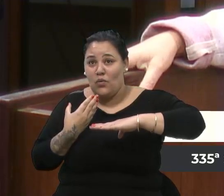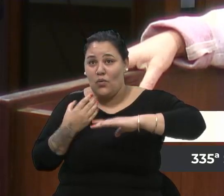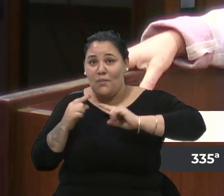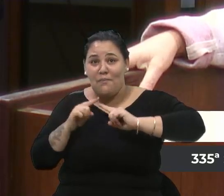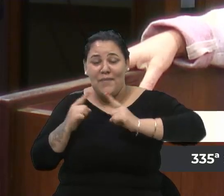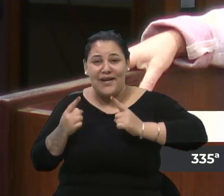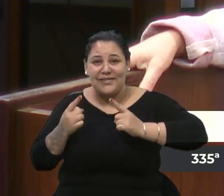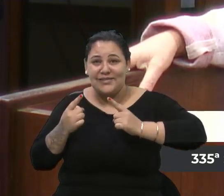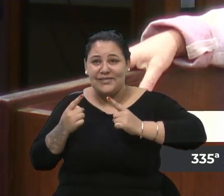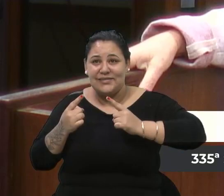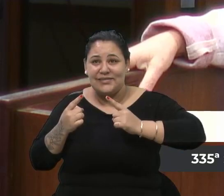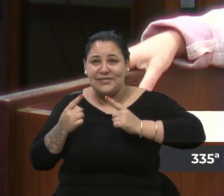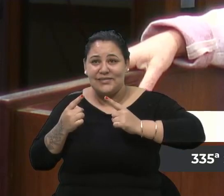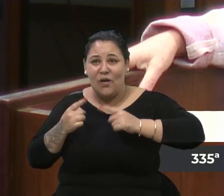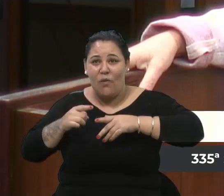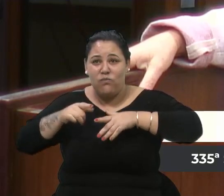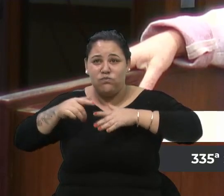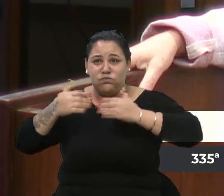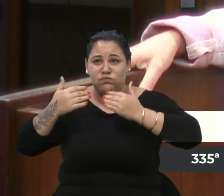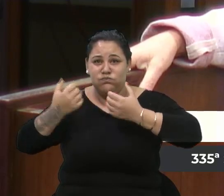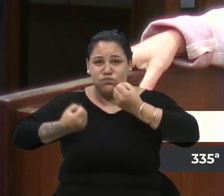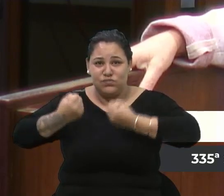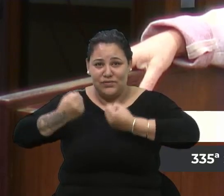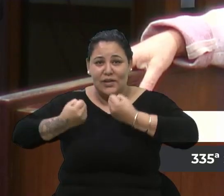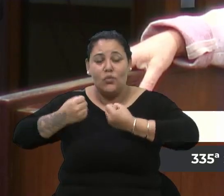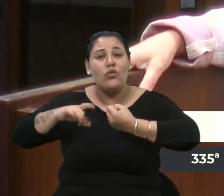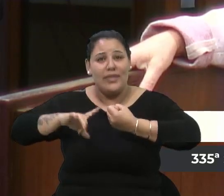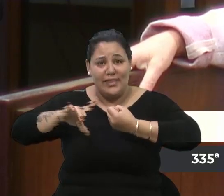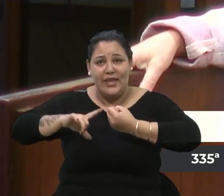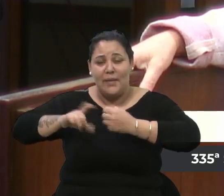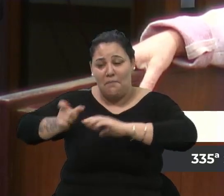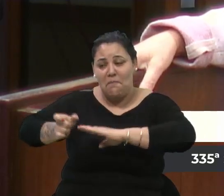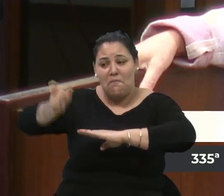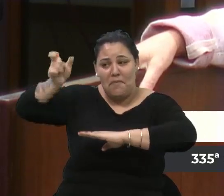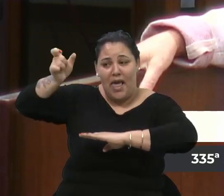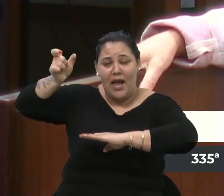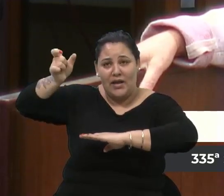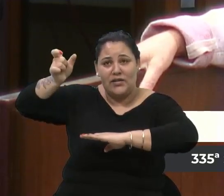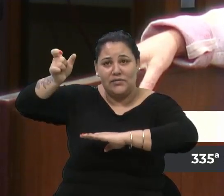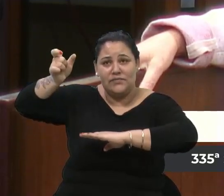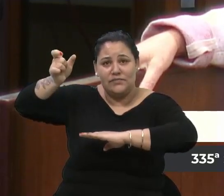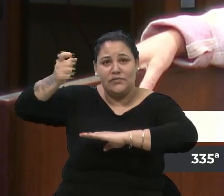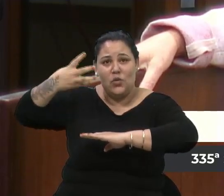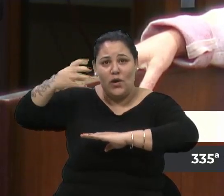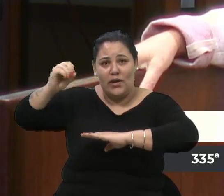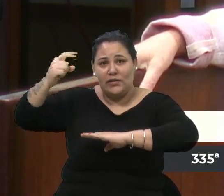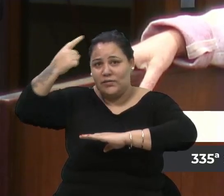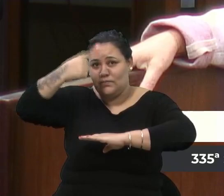carros, embora tenha placas, diga-se de passagem, tem placas de 40 por hora, mas isso